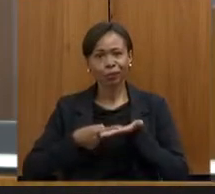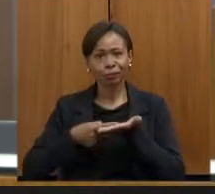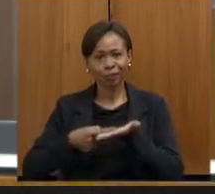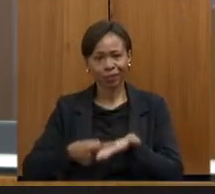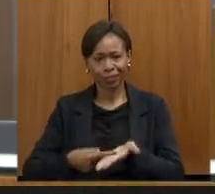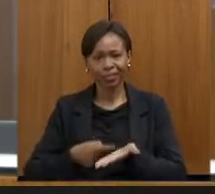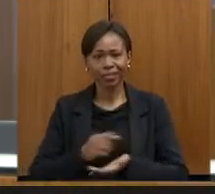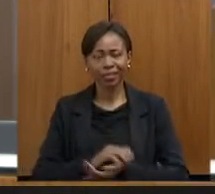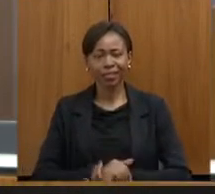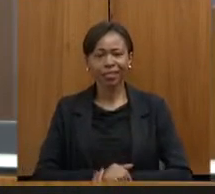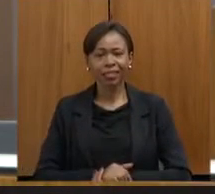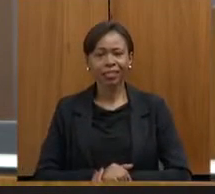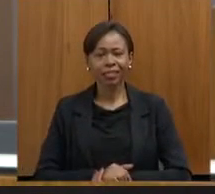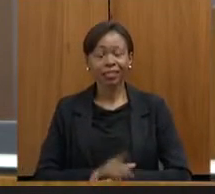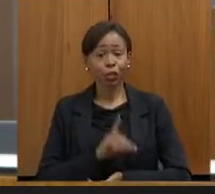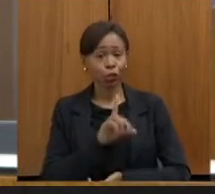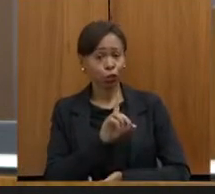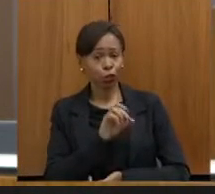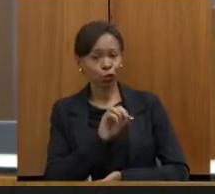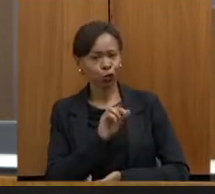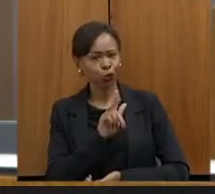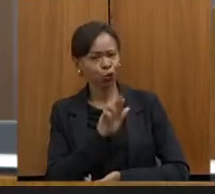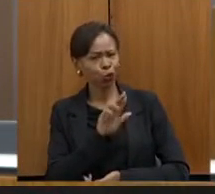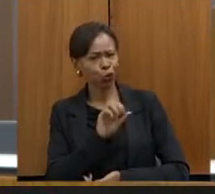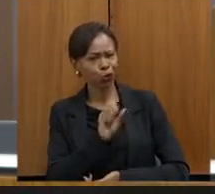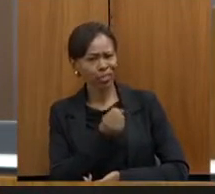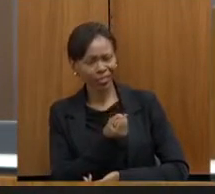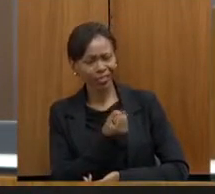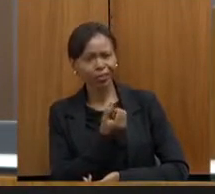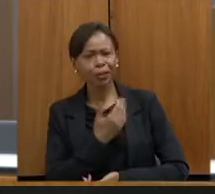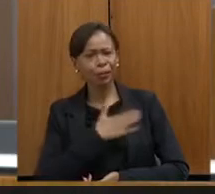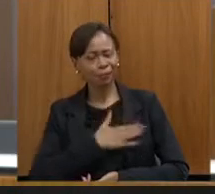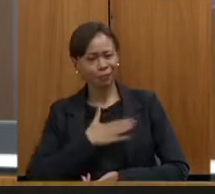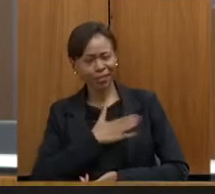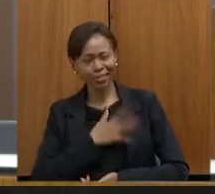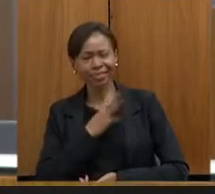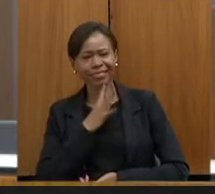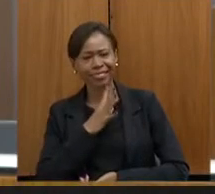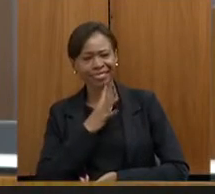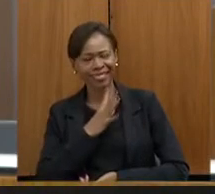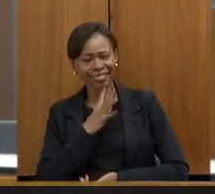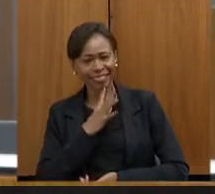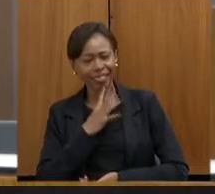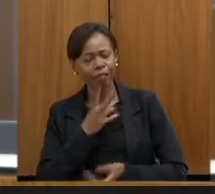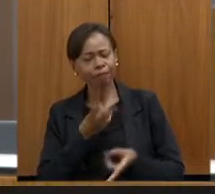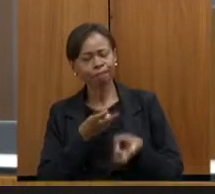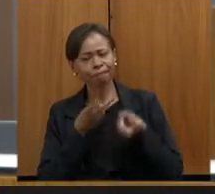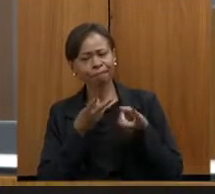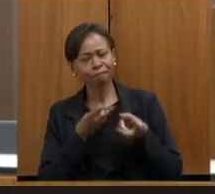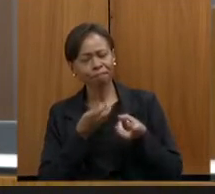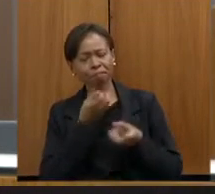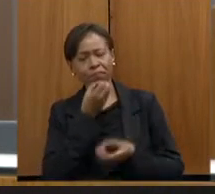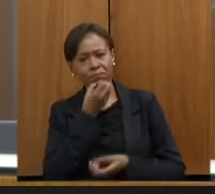doutor Douglas Cabidor, muito prazer em conhecê-lo, ouvi com muito gosto as suas palavras,